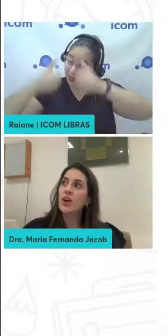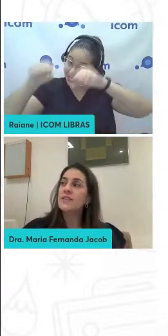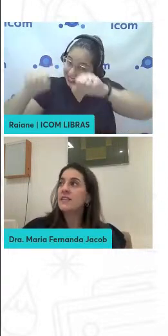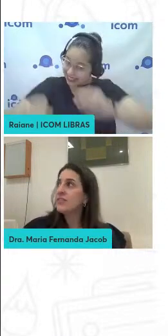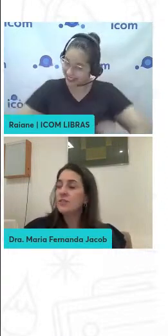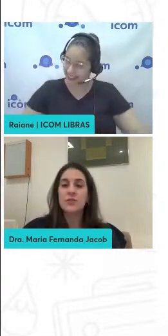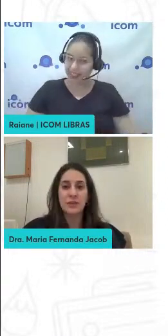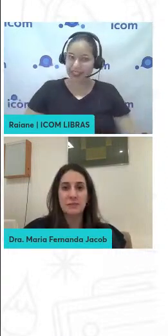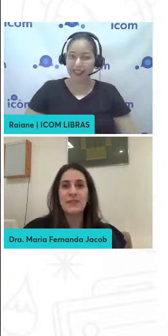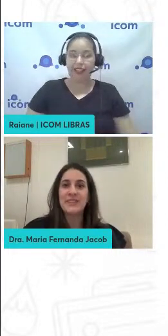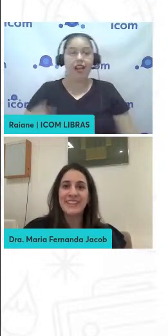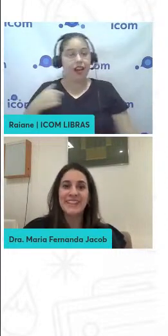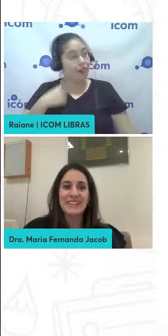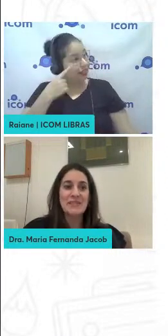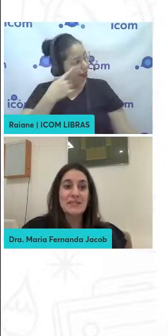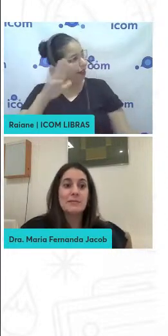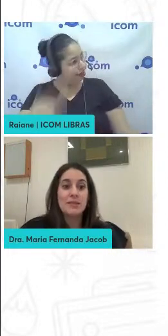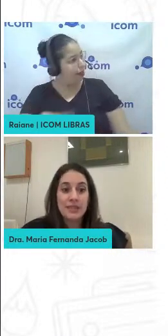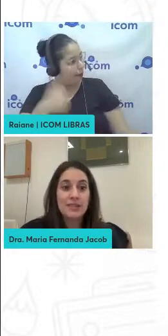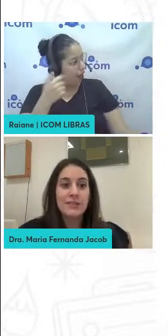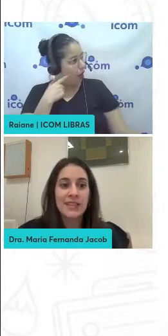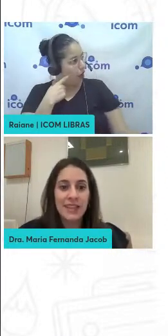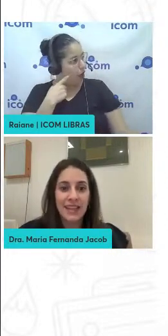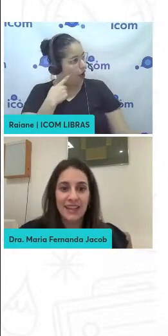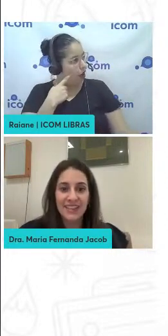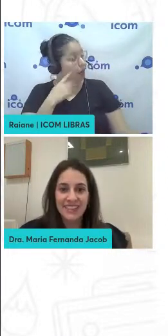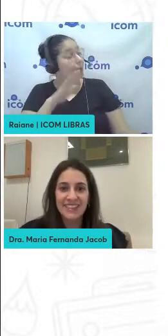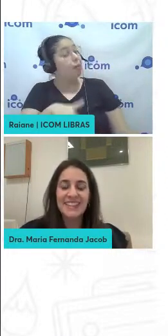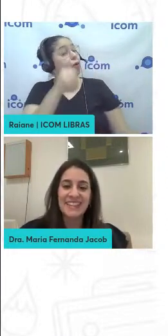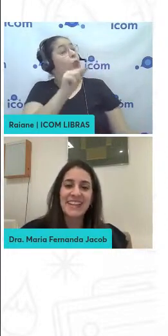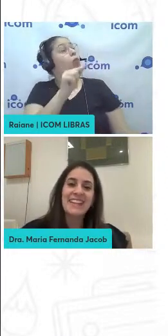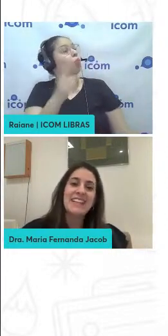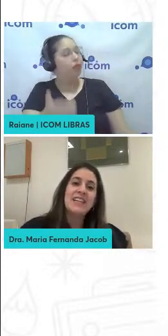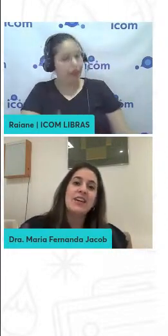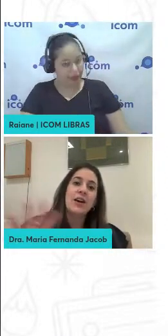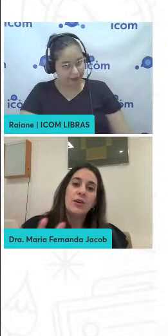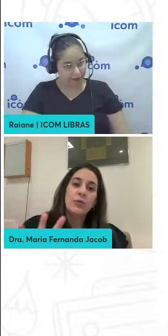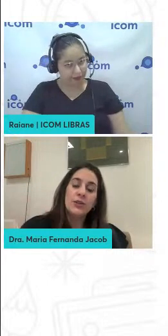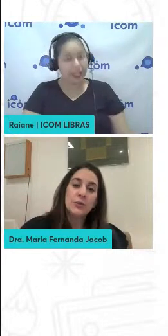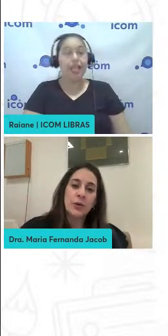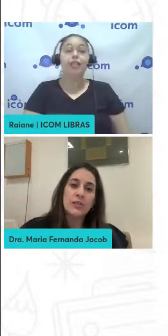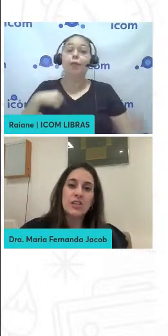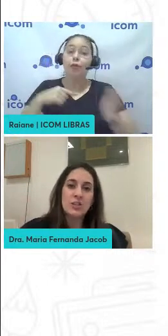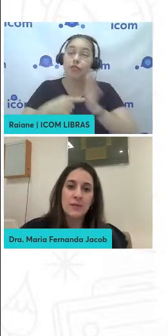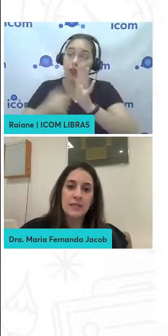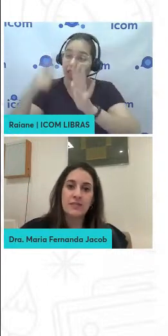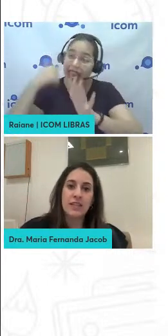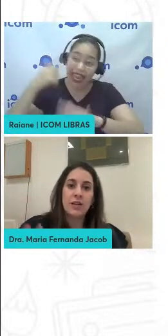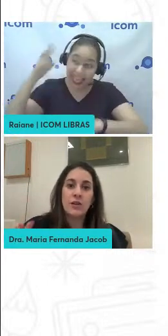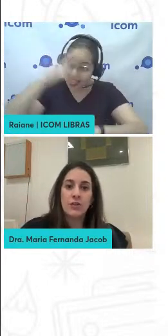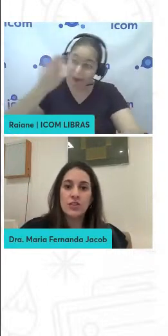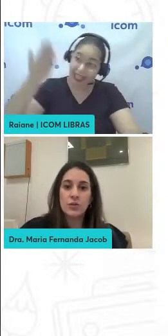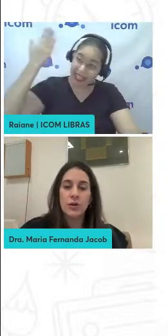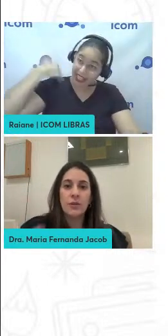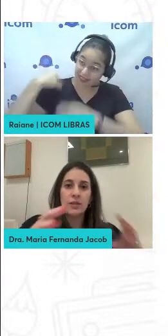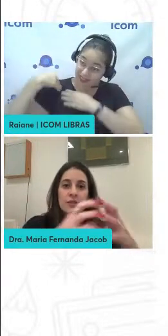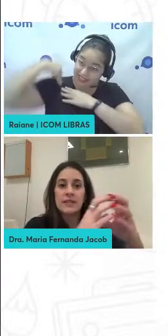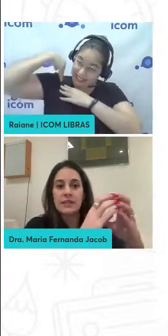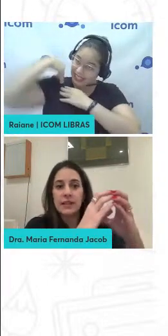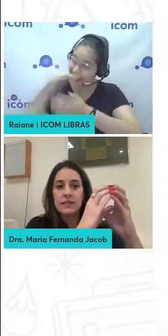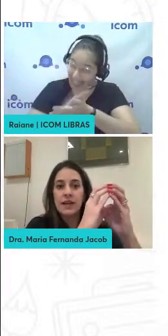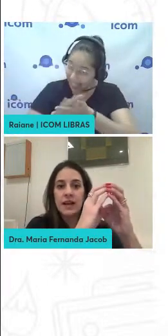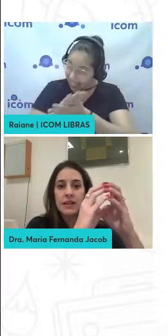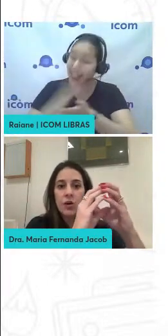assim, nossa, tá vendo que o senhor está melhorando? Mas está melhorando do quê? Né? O outro ponto que a gente precisa avaliar é local de dor. É uma